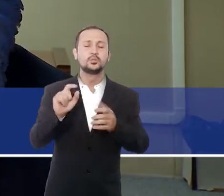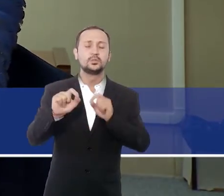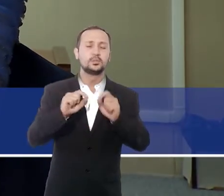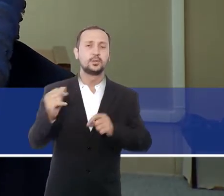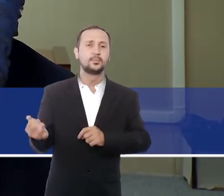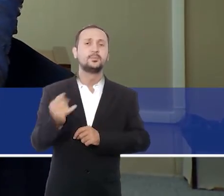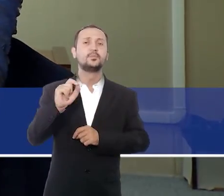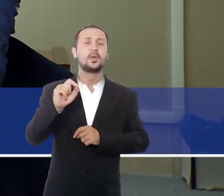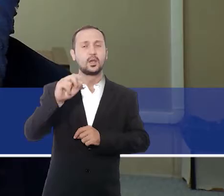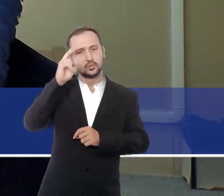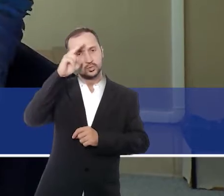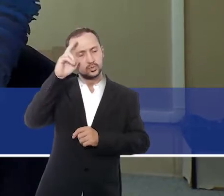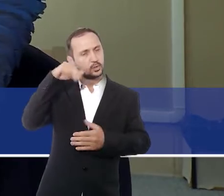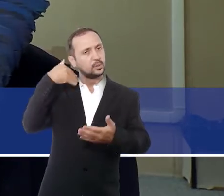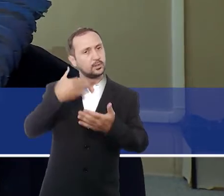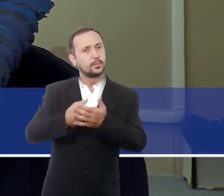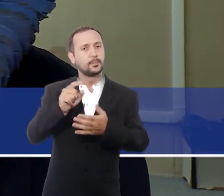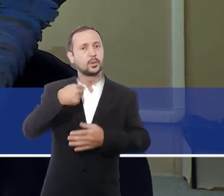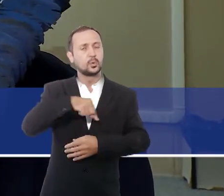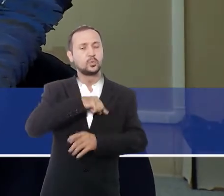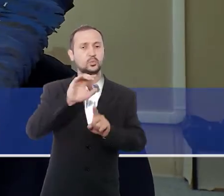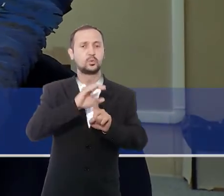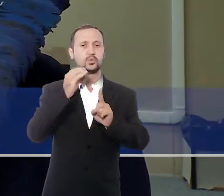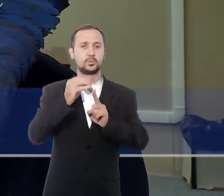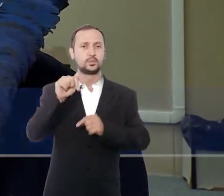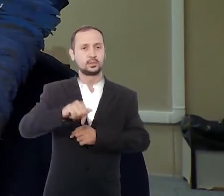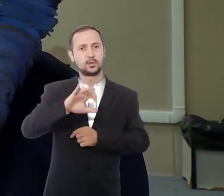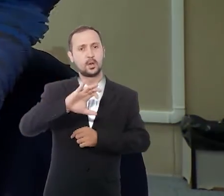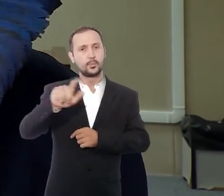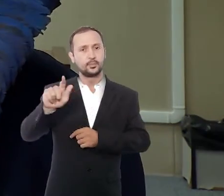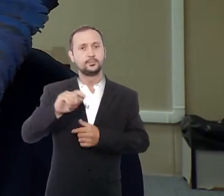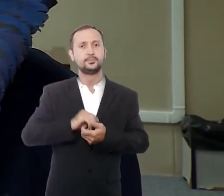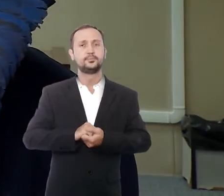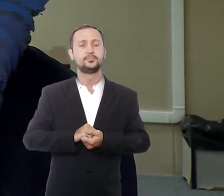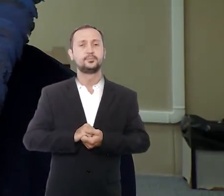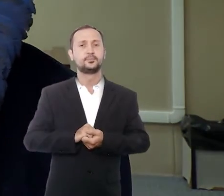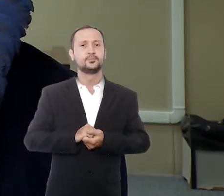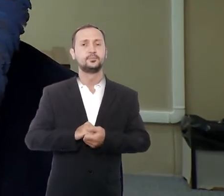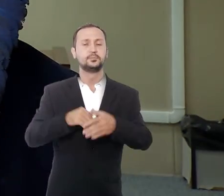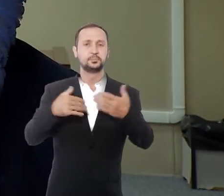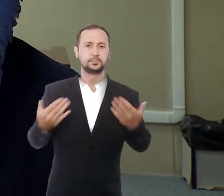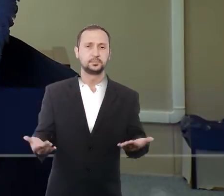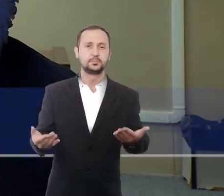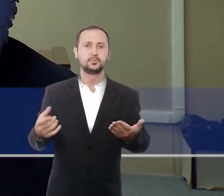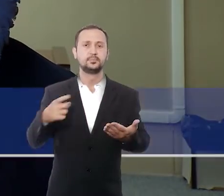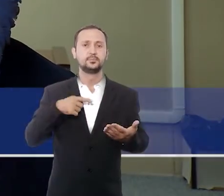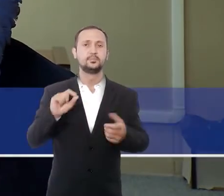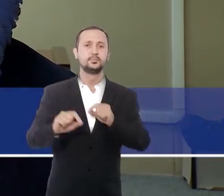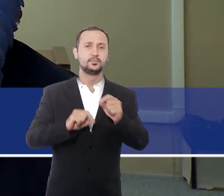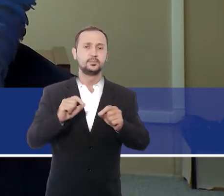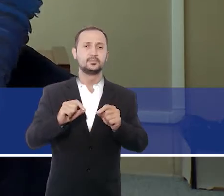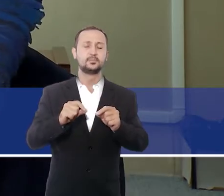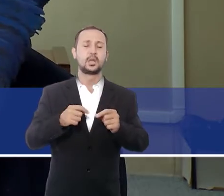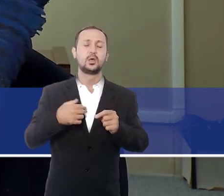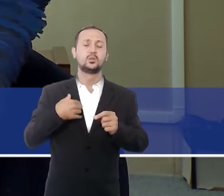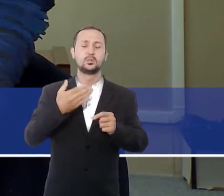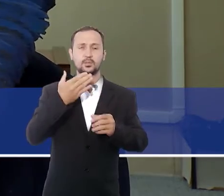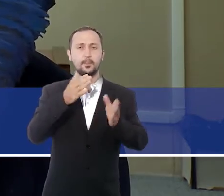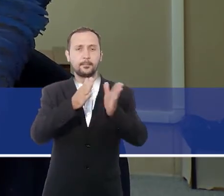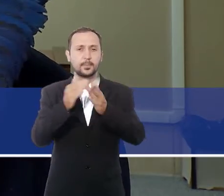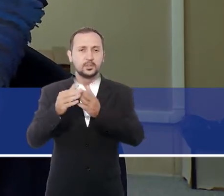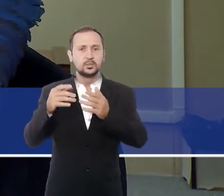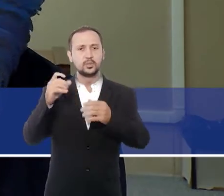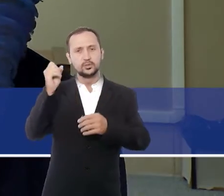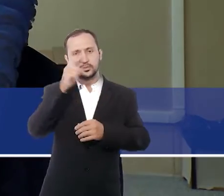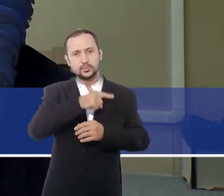aqui hoje é histórico para nós, comunidade indígena de Campo Grande. Então a gente traz as nossas